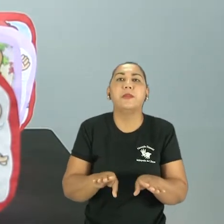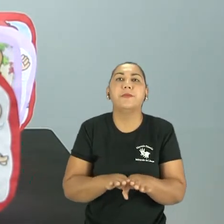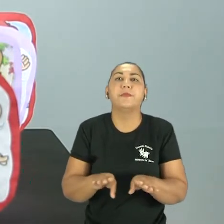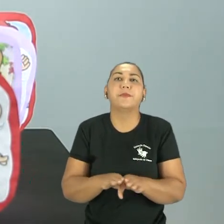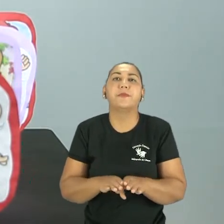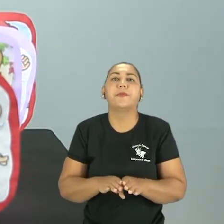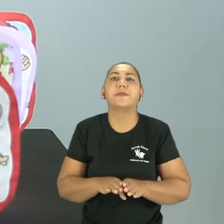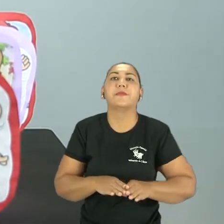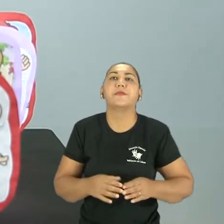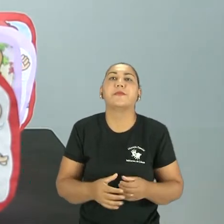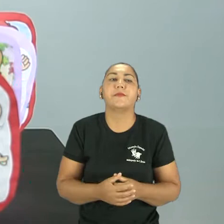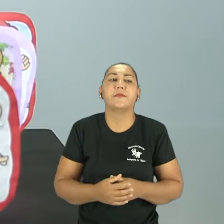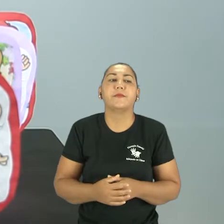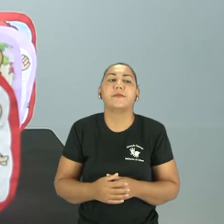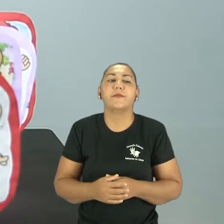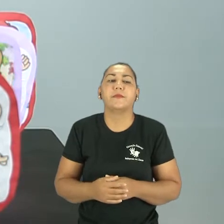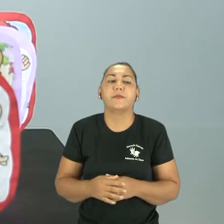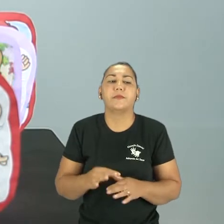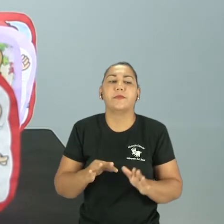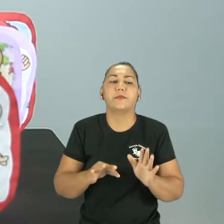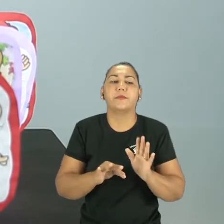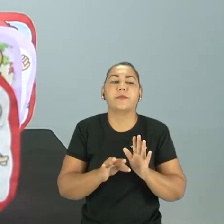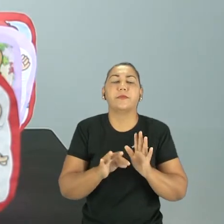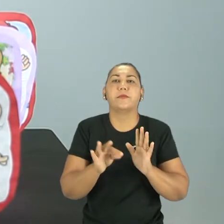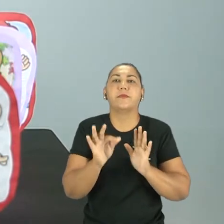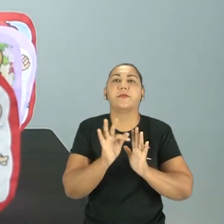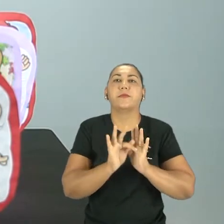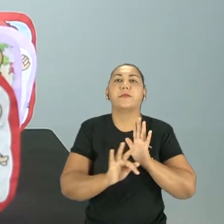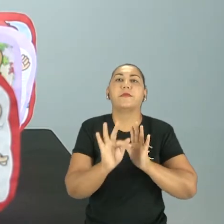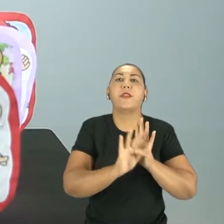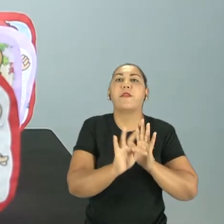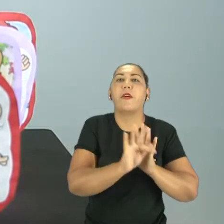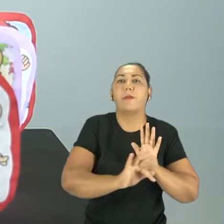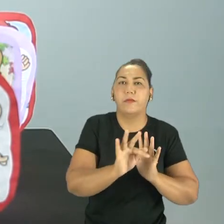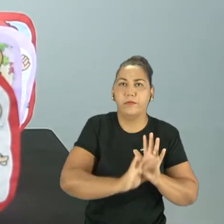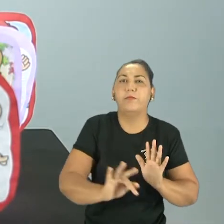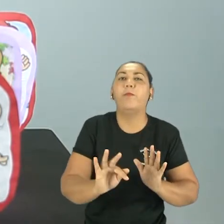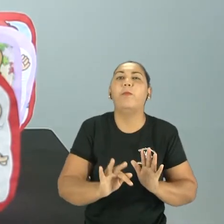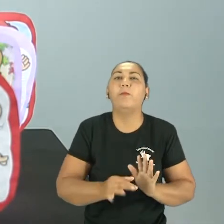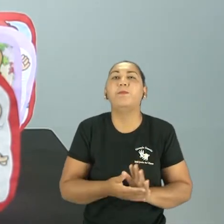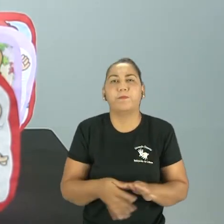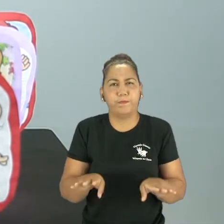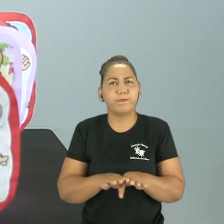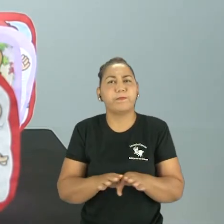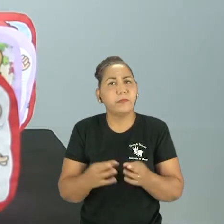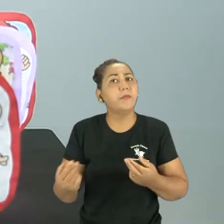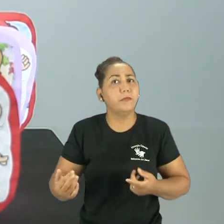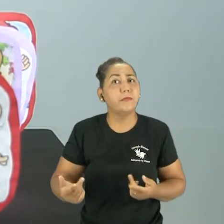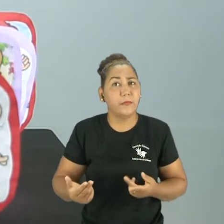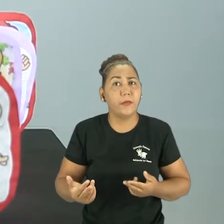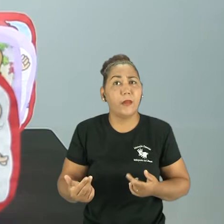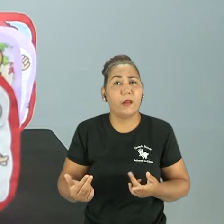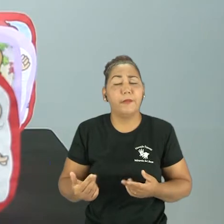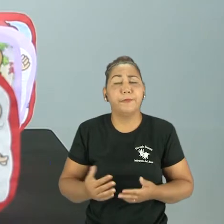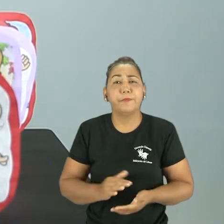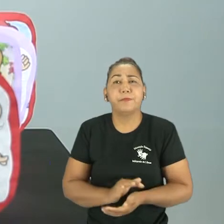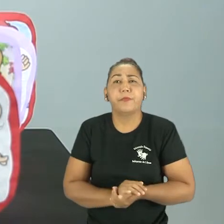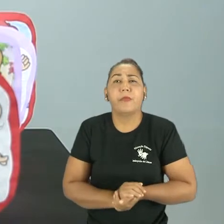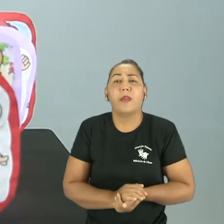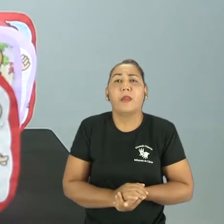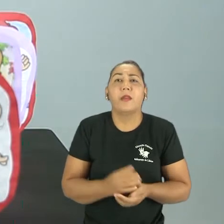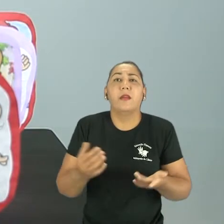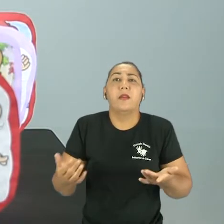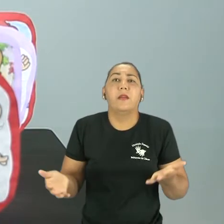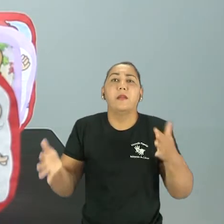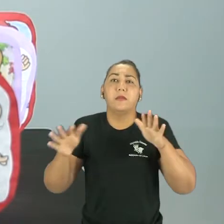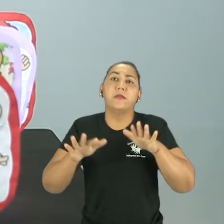Tem histórias, ele trabalha bastante situações, os gibis, como a questão da